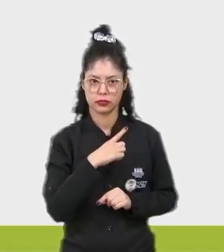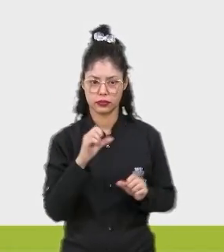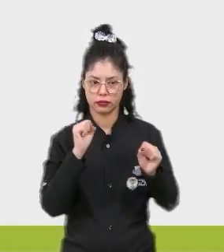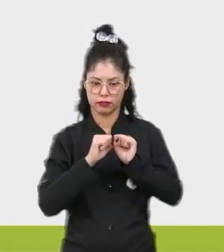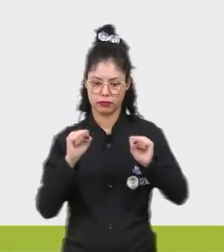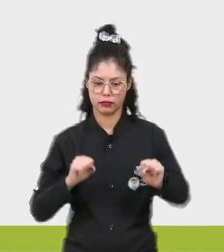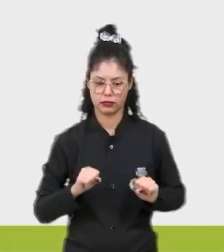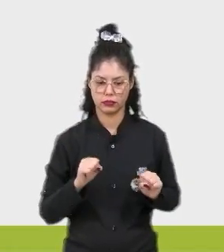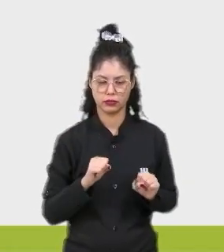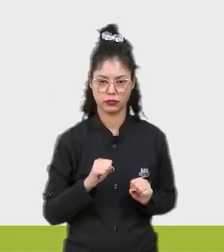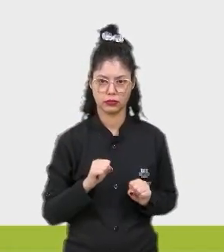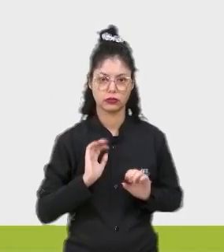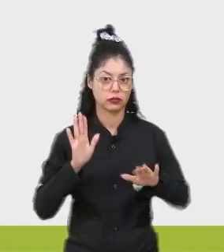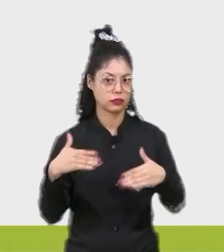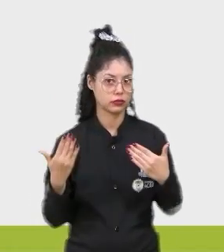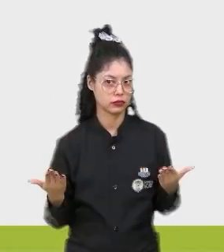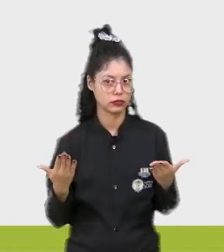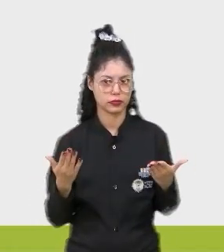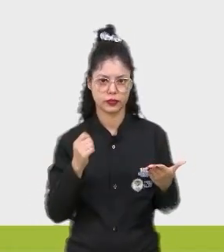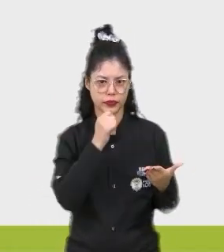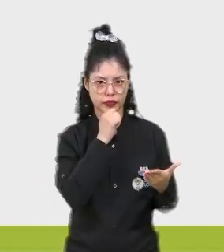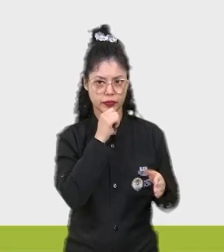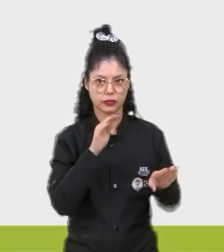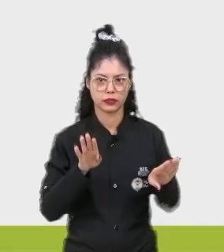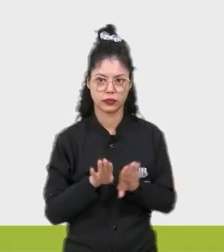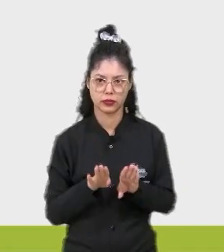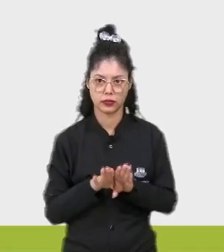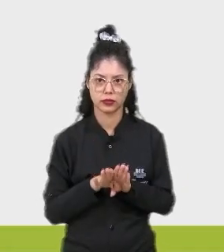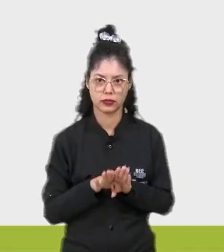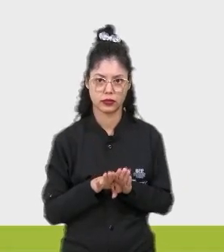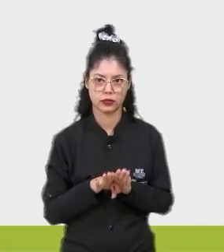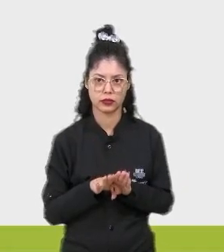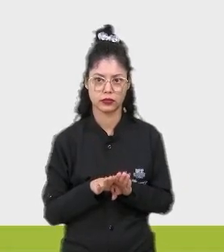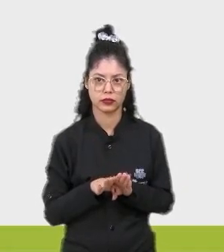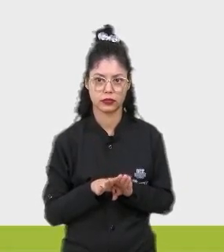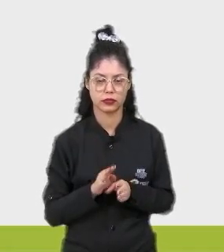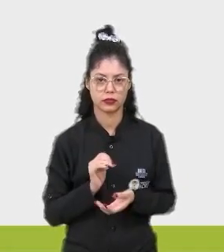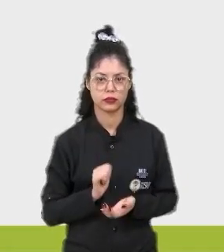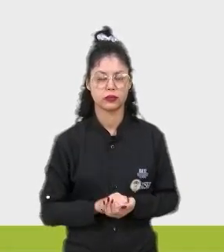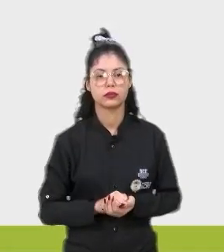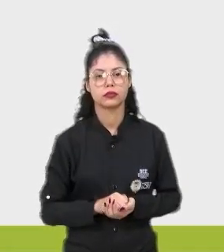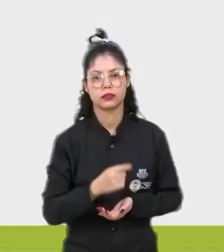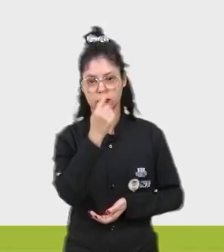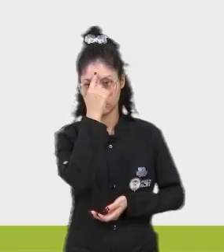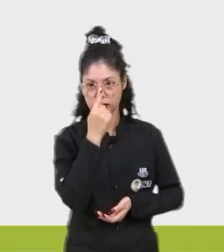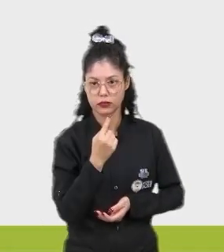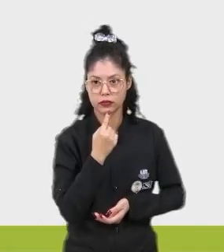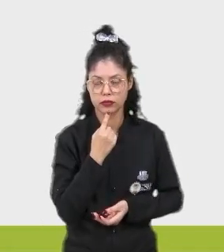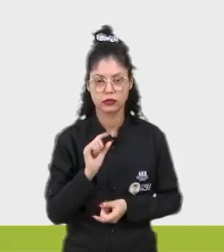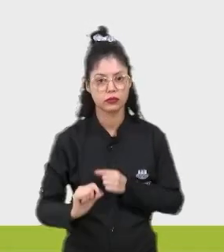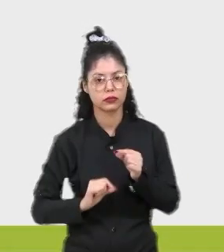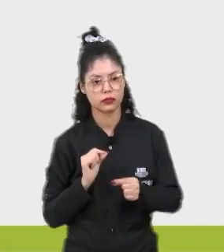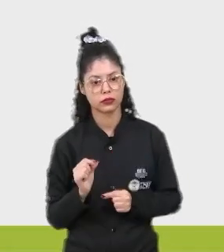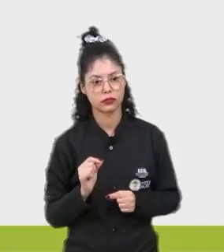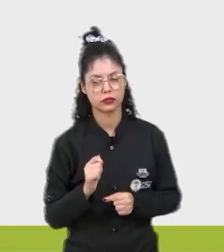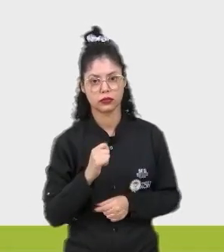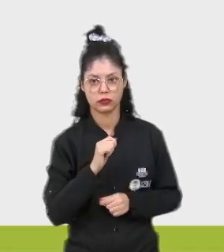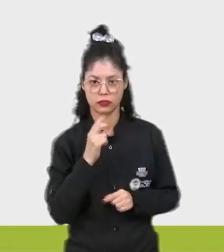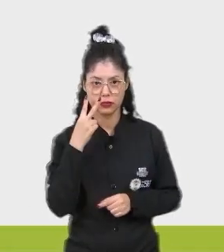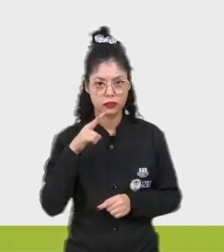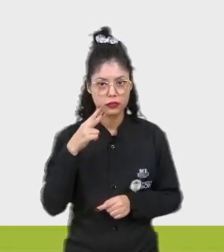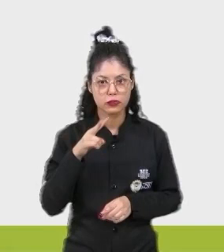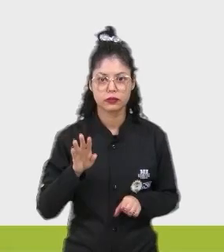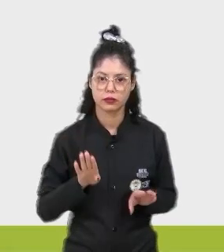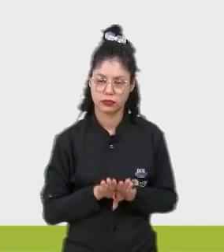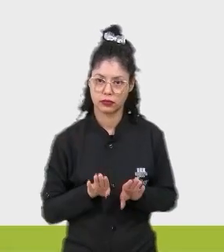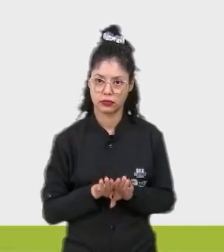de um morcego por quais alterações nas características do pulso ultrassônico. Já vimos uma imagem relacionada a isso, né? Vimos que